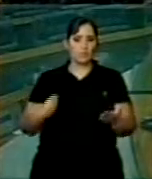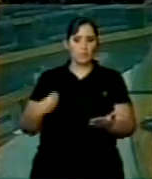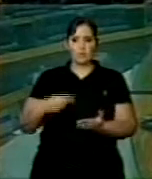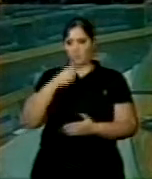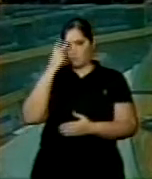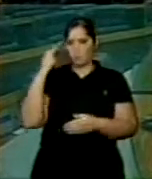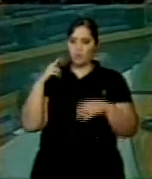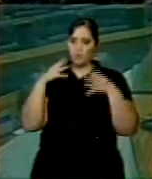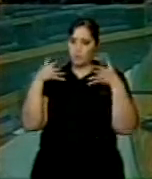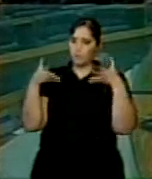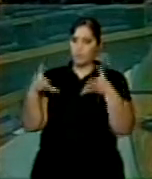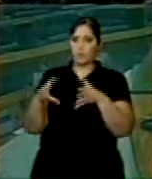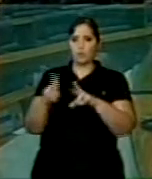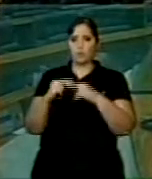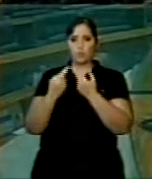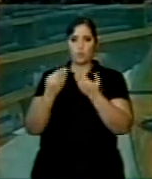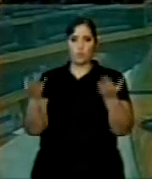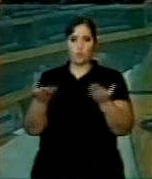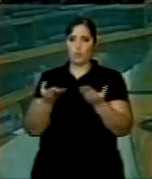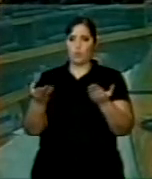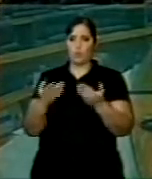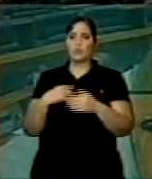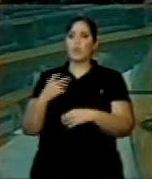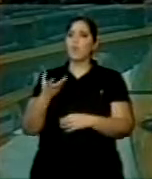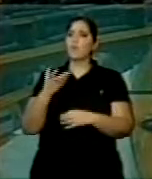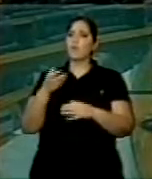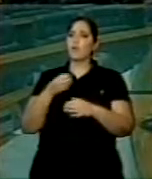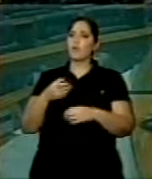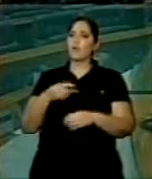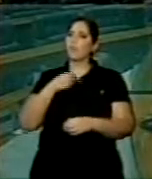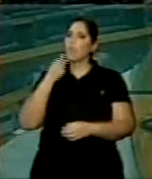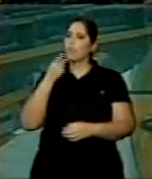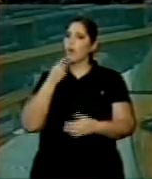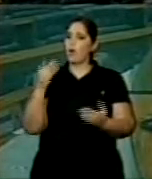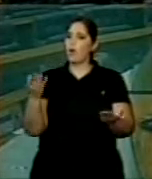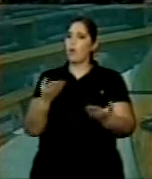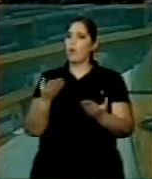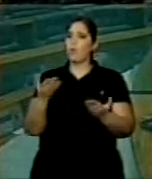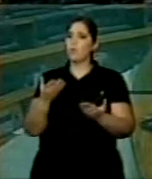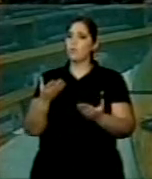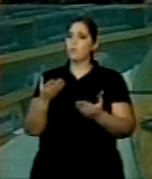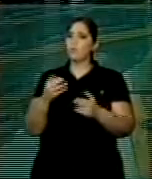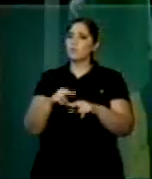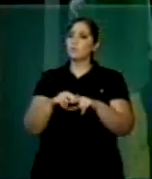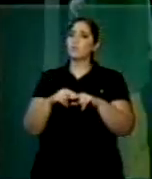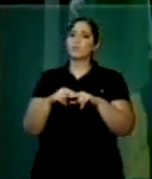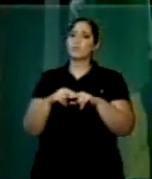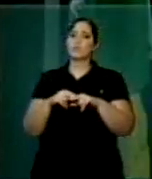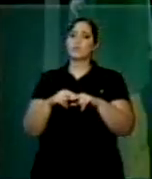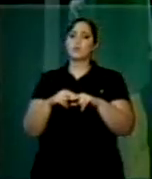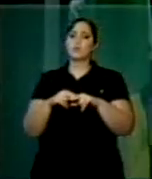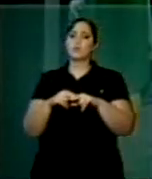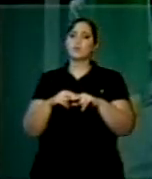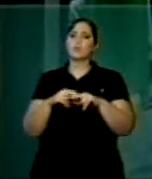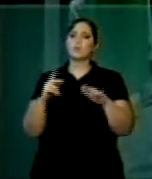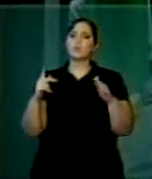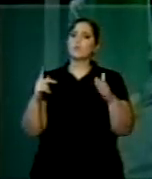desta sessão, eu quero fazer aqui uma manifestação em torno de uma iniciativa que está sendo